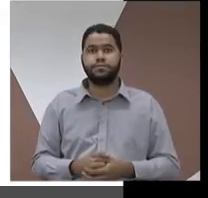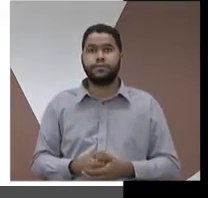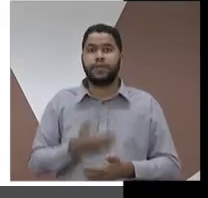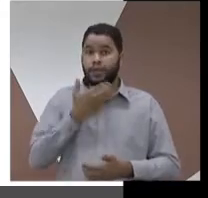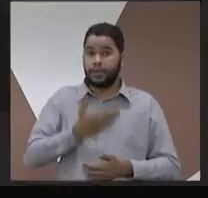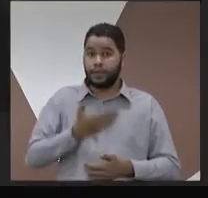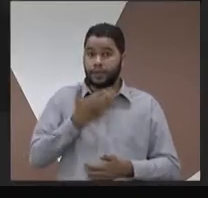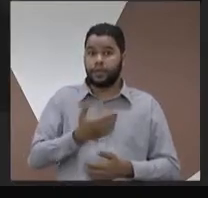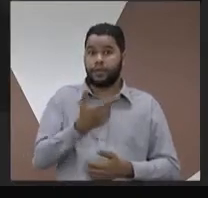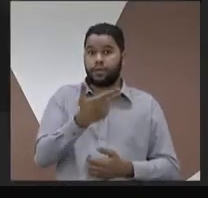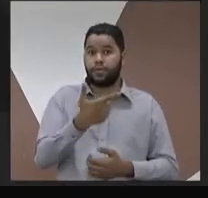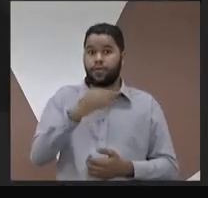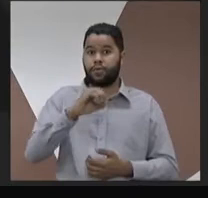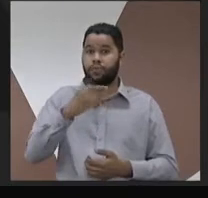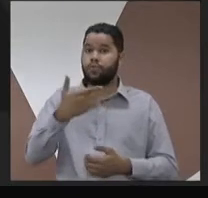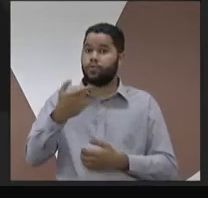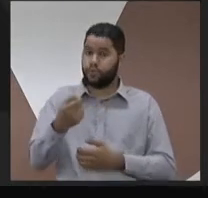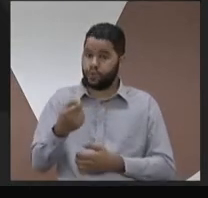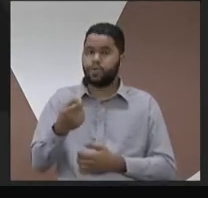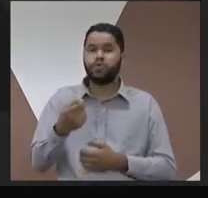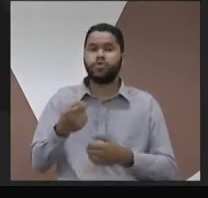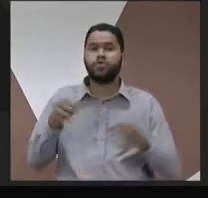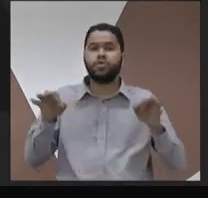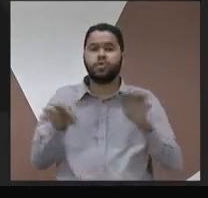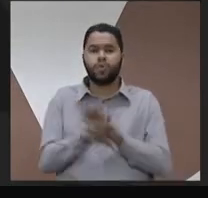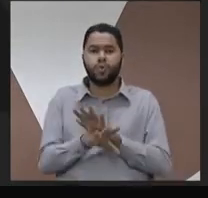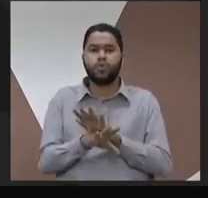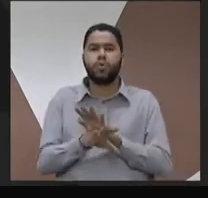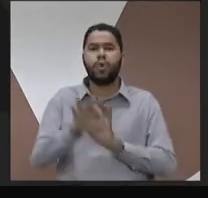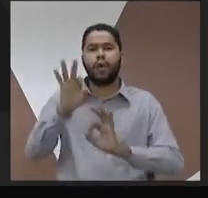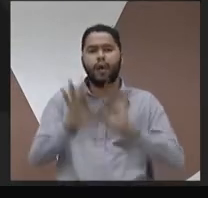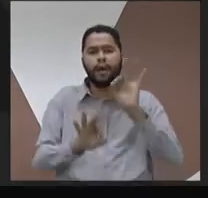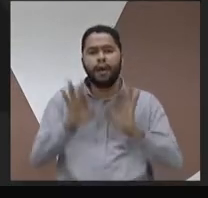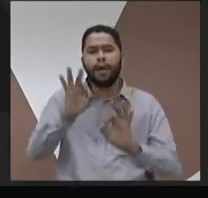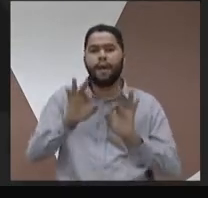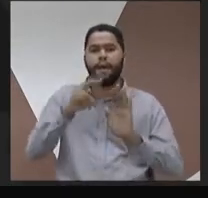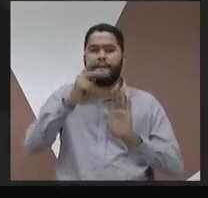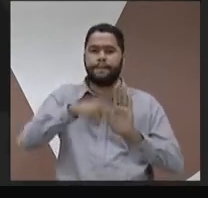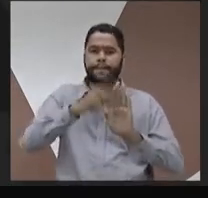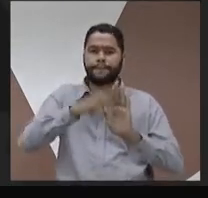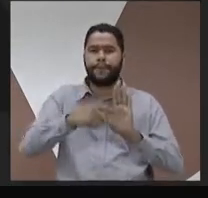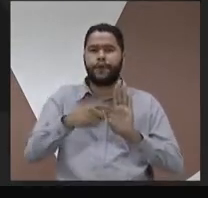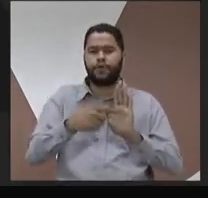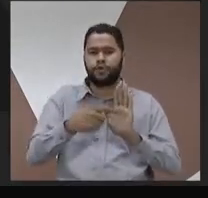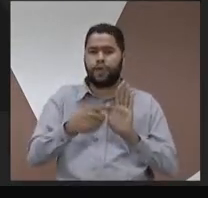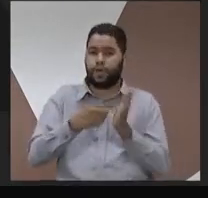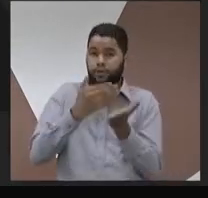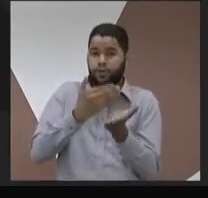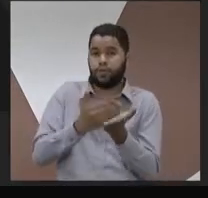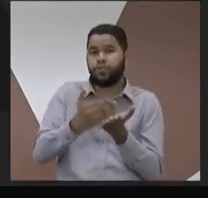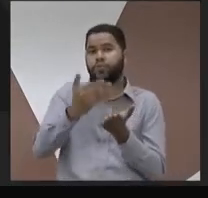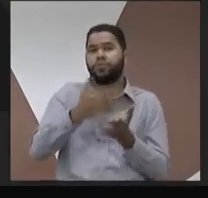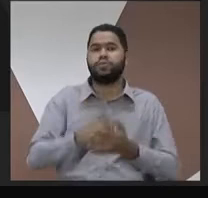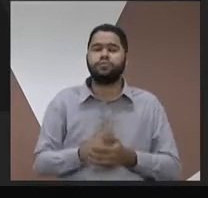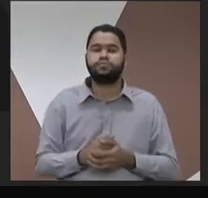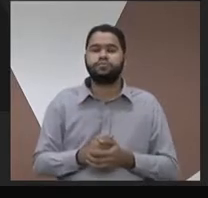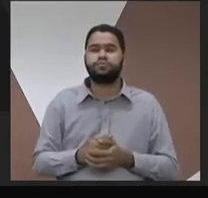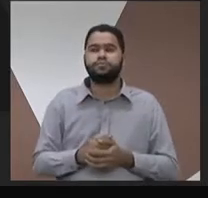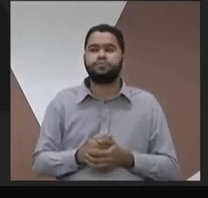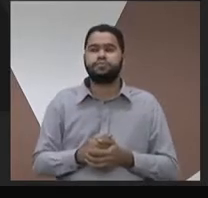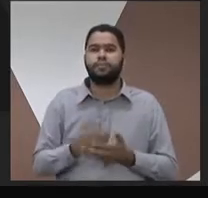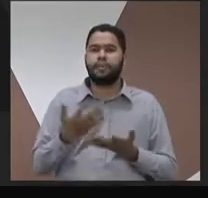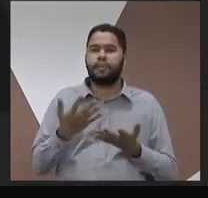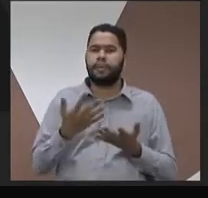de 2020, então, conclui-se a modelagem do projeto inicial, ou seja, chega-se em um nível